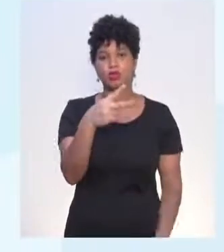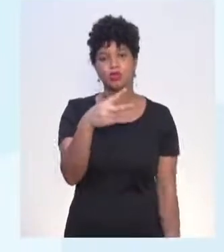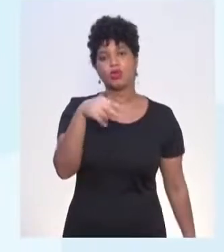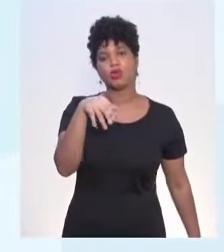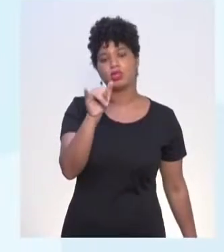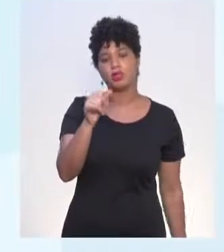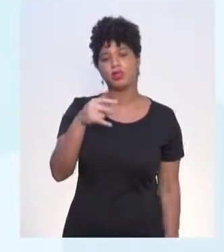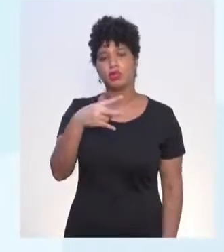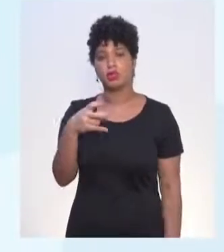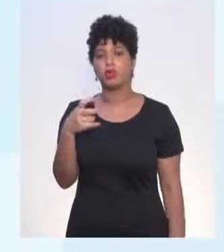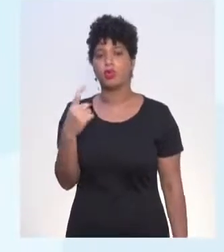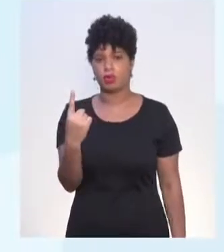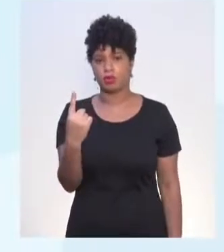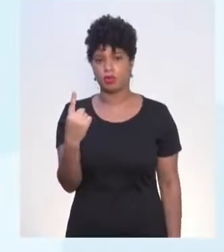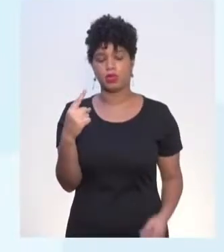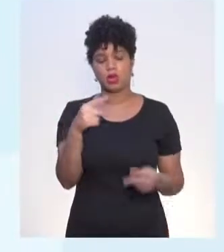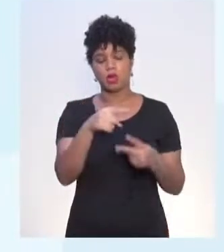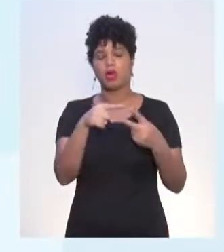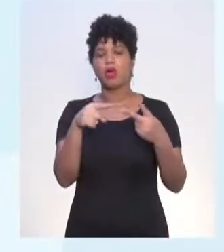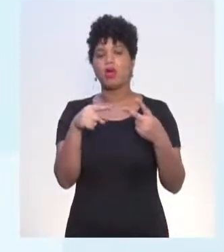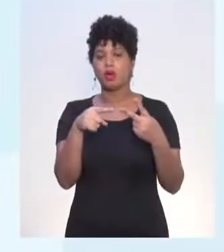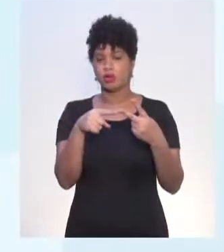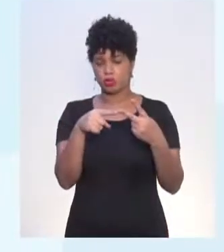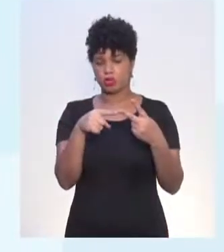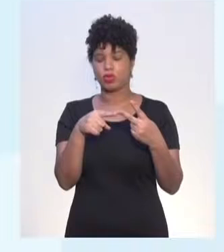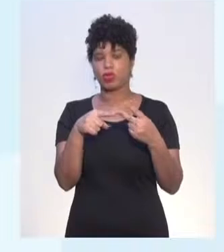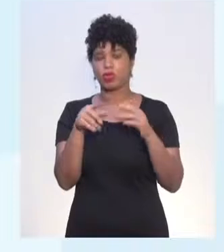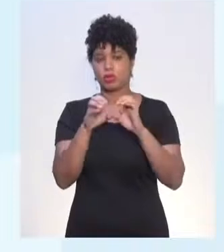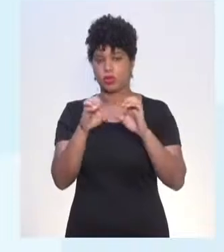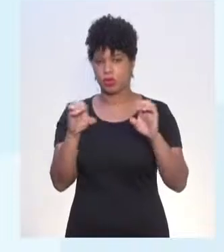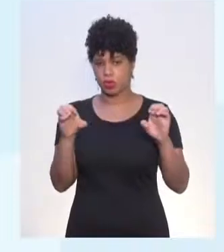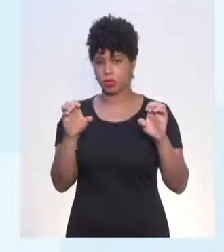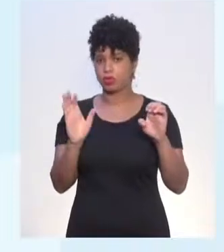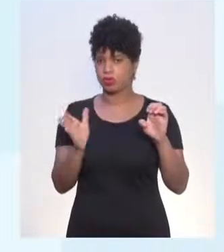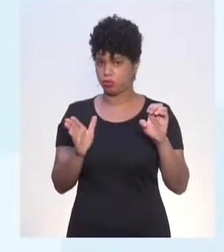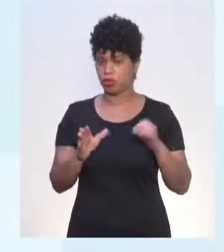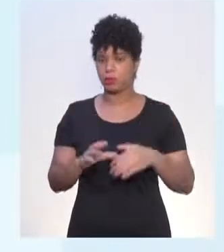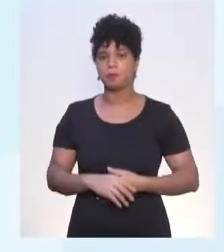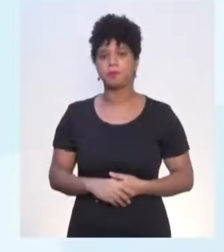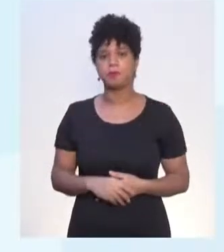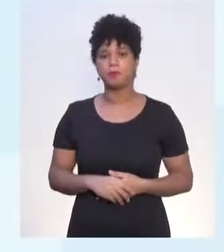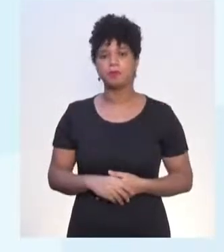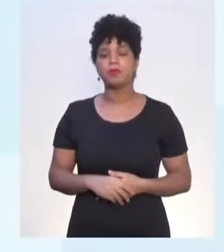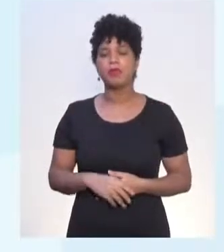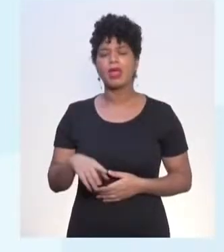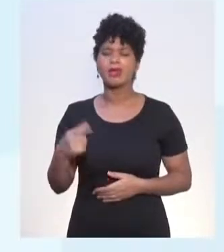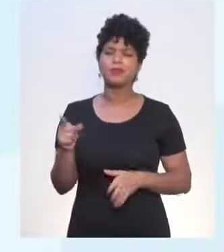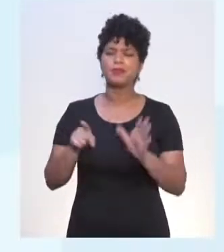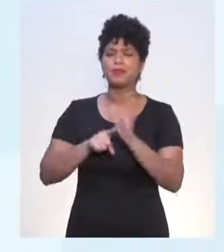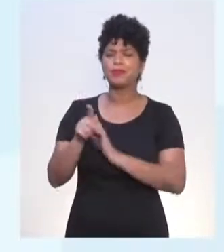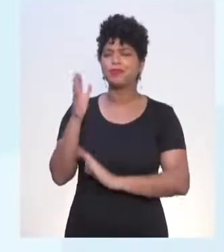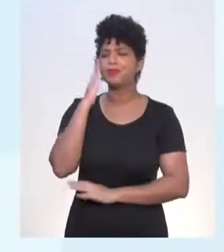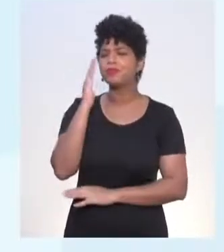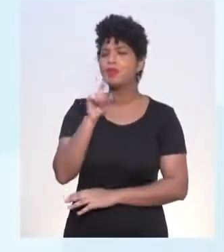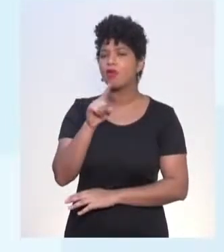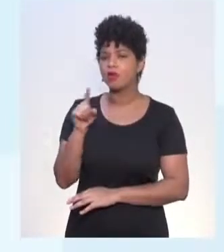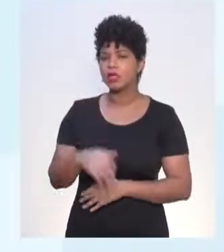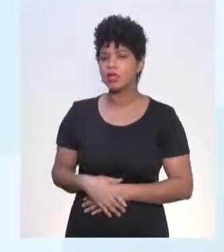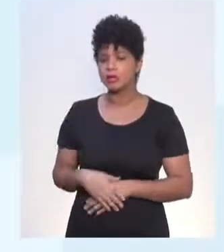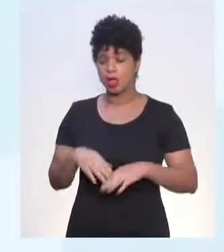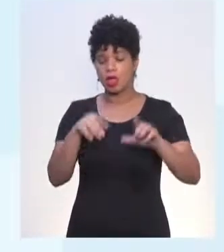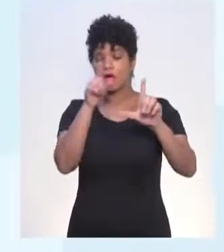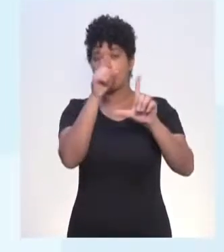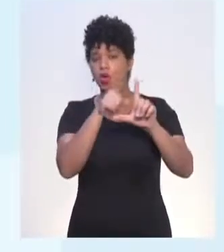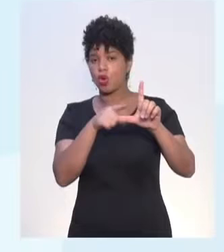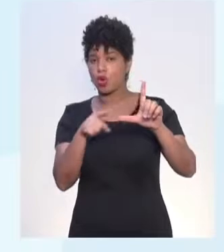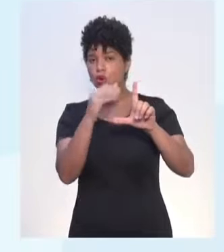negativo x, né? Menos 5x menos 2y é igual a 1. Aí na pergunta, neste plano,